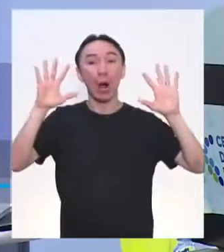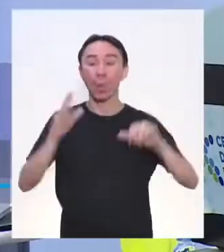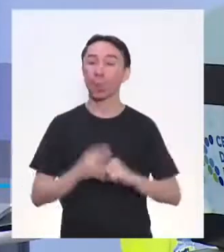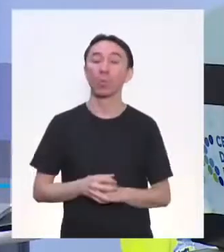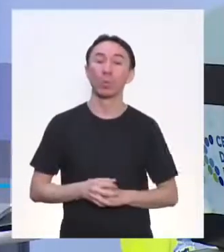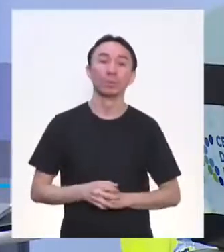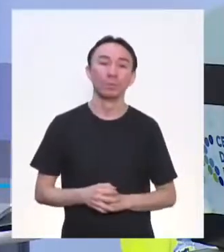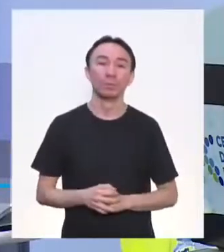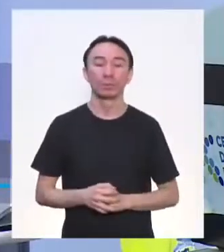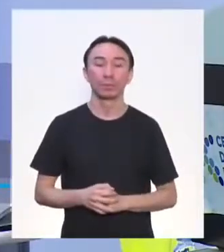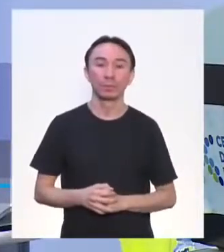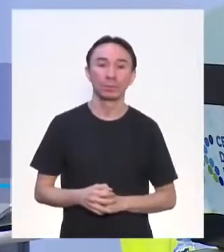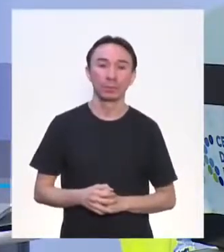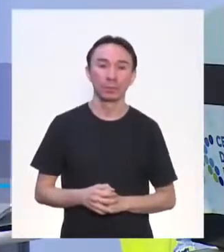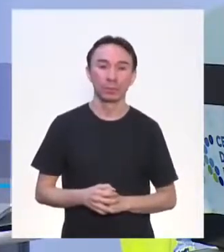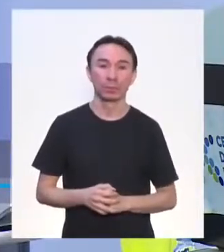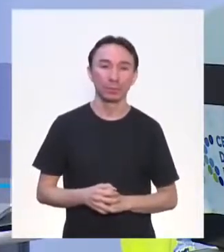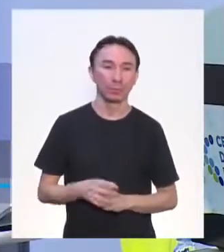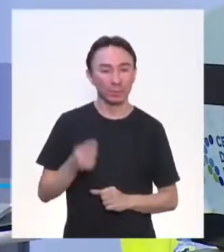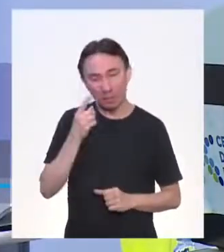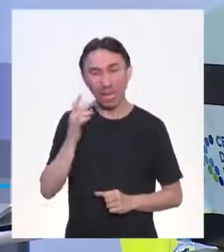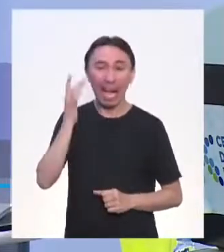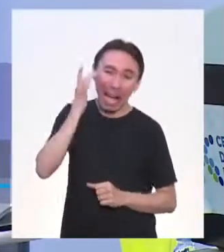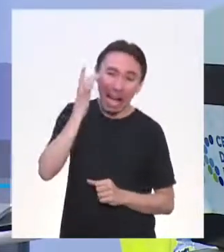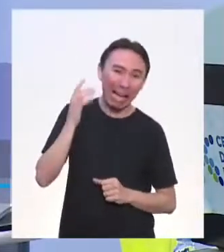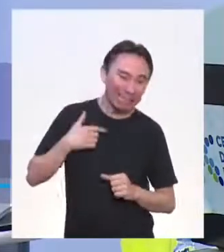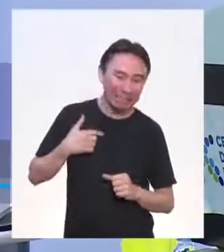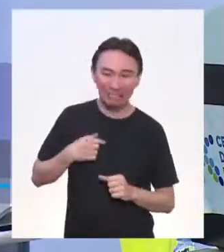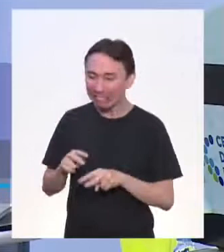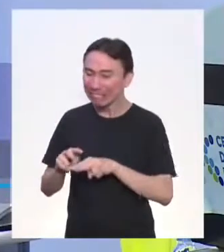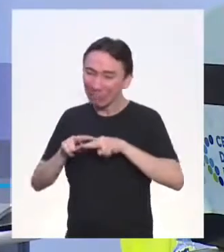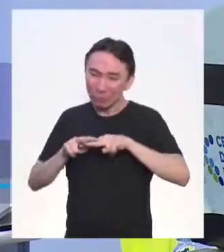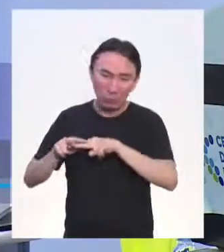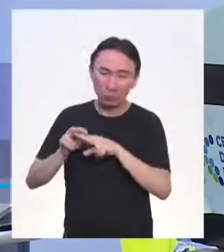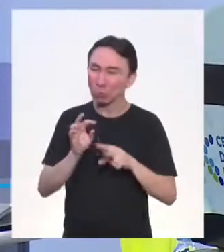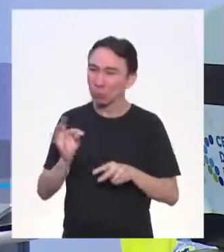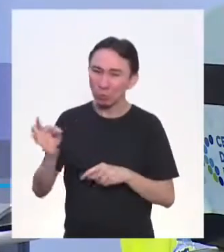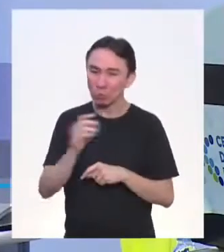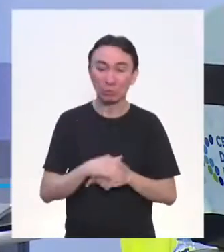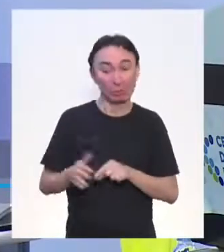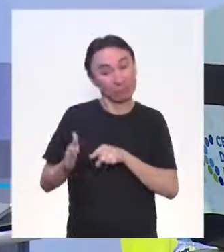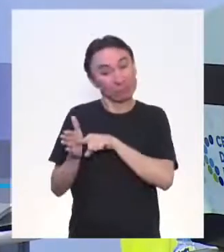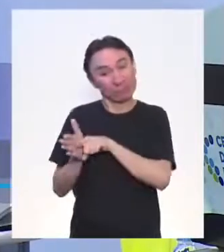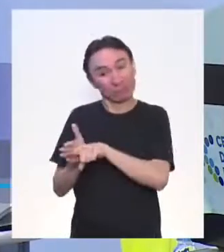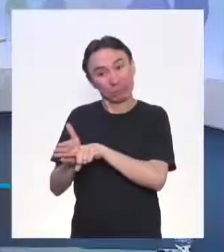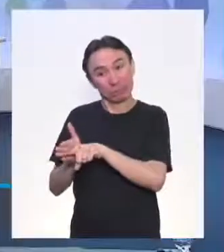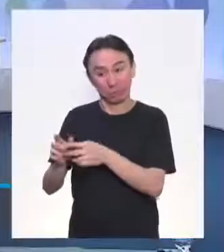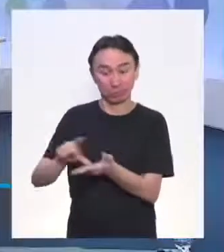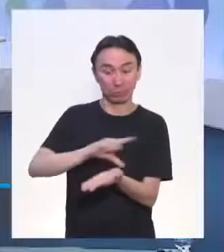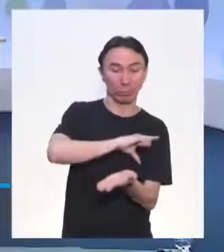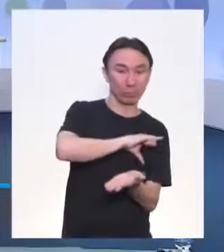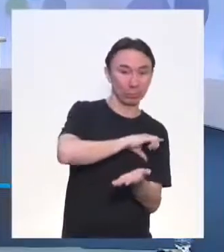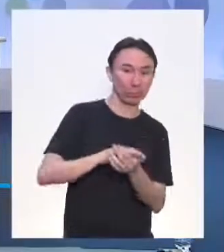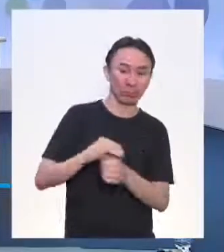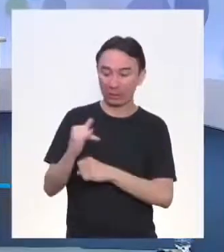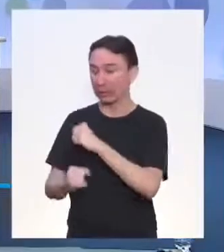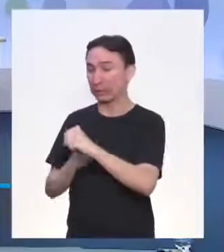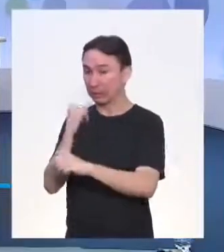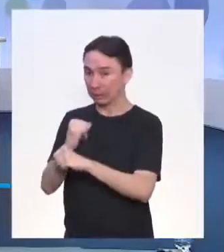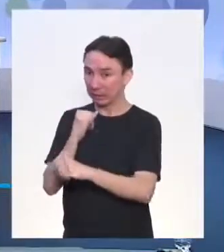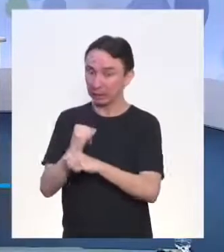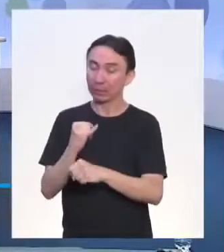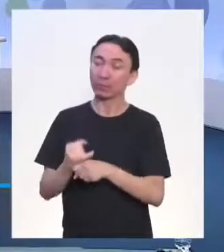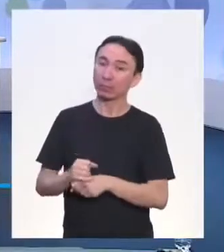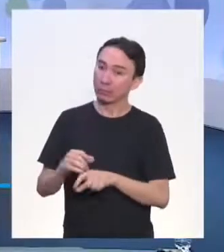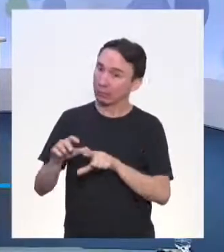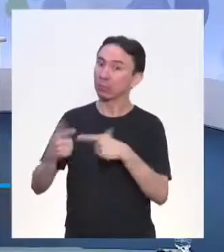lá. Acho que eu reviso tudo. Pesquisa prévia. Por meio da internet, na maioria das